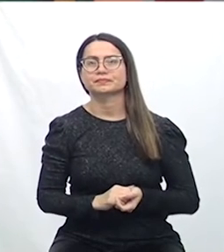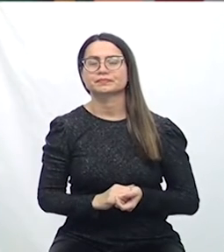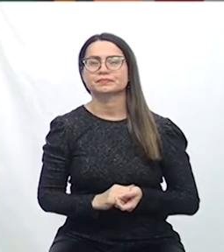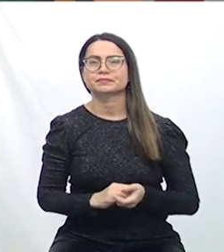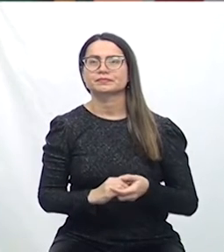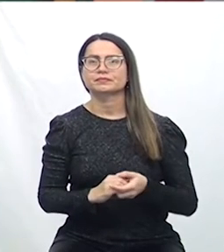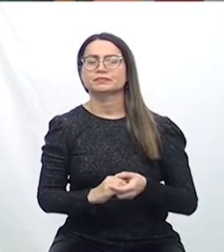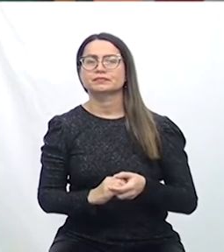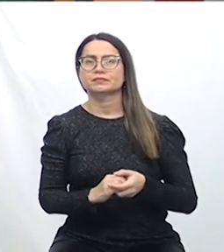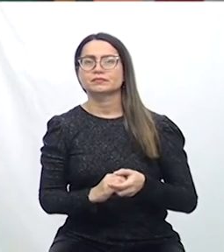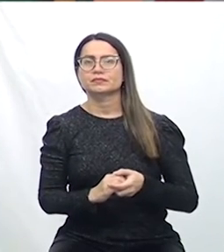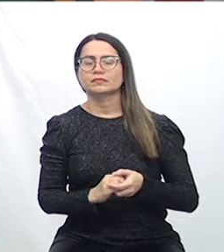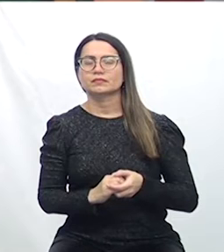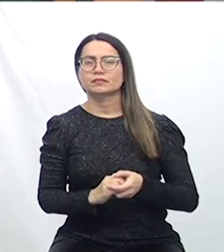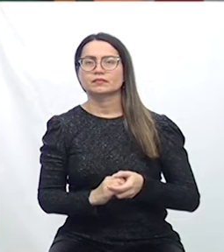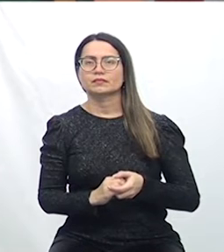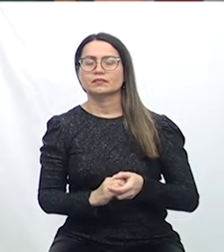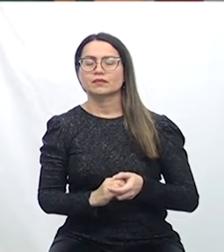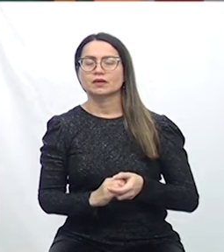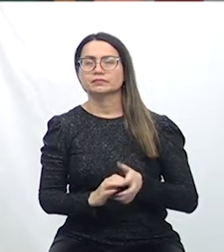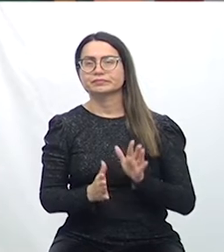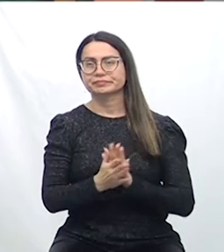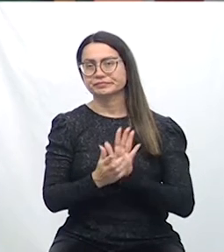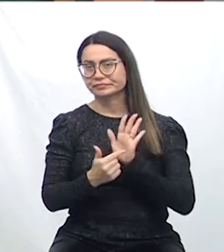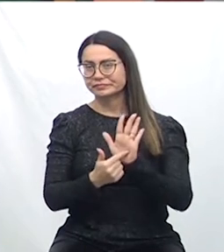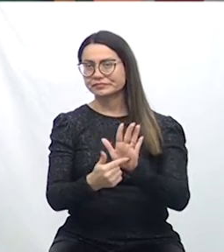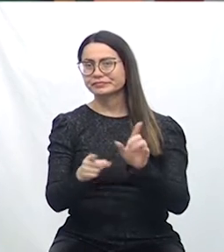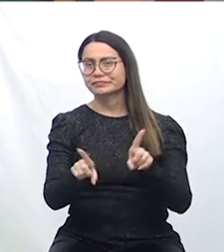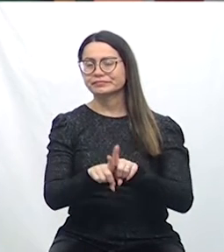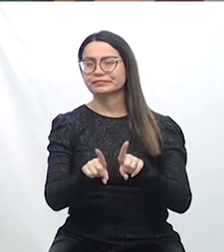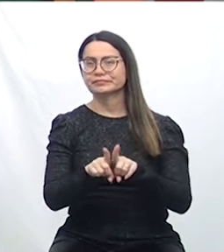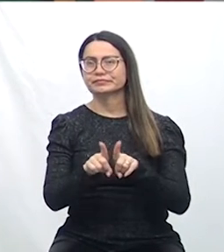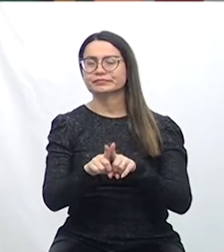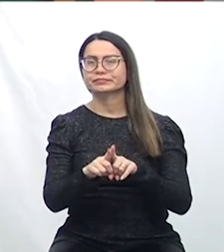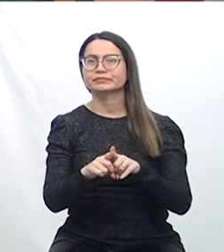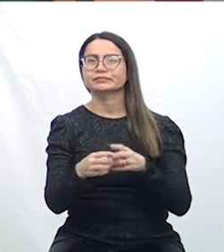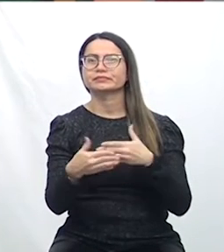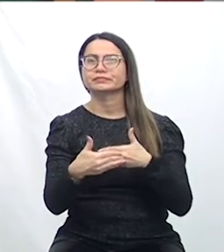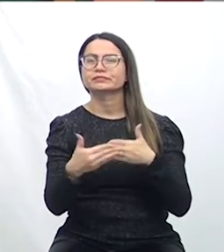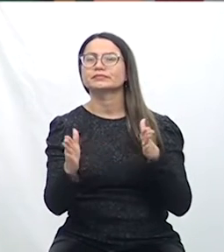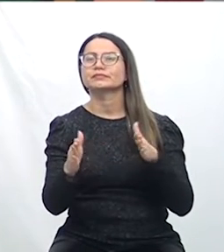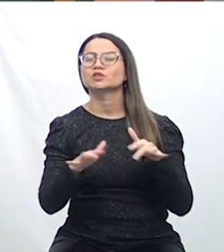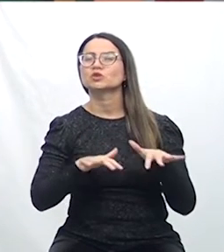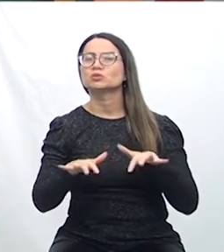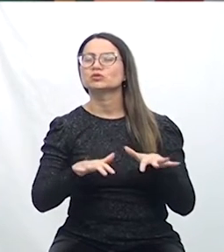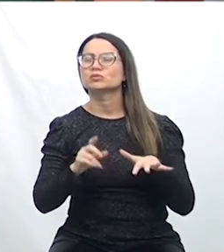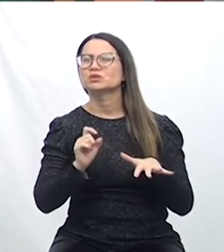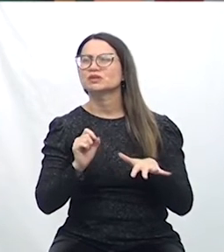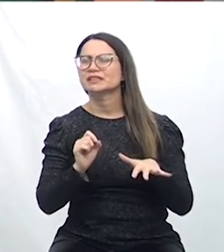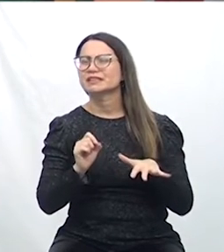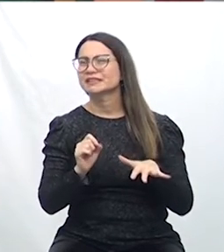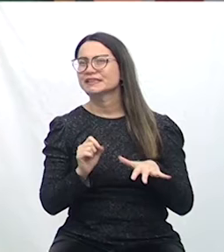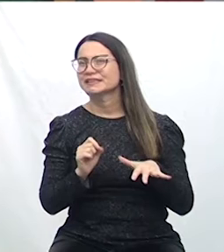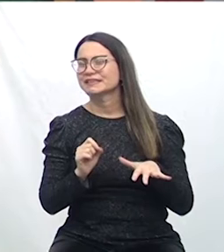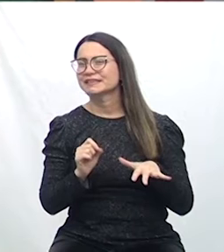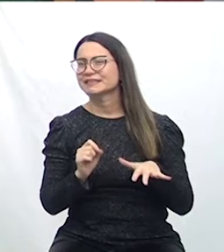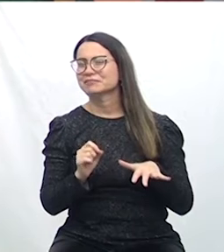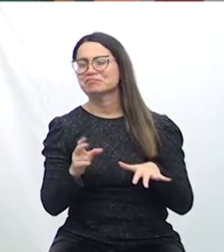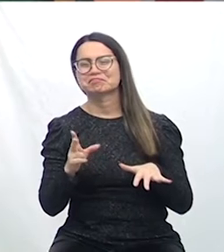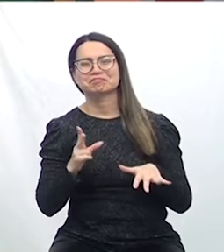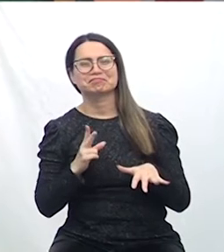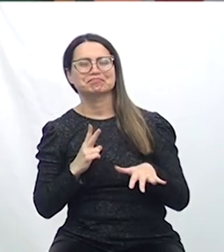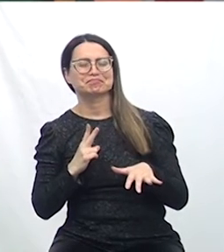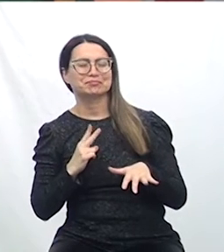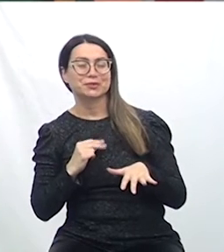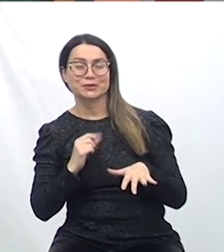Registrar também a inauguração do Monumento à Independência, ao Bicentenário da Independência, muito lindo aquilo, né? Aliás, aquela construção vai ficar fantástica assim que